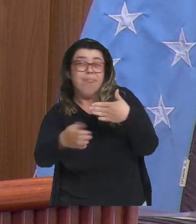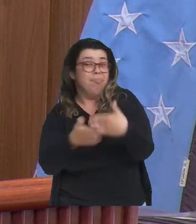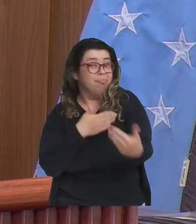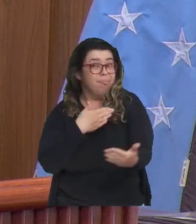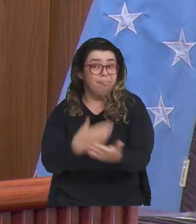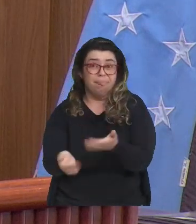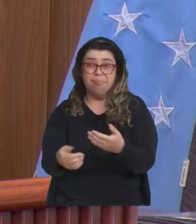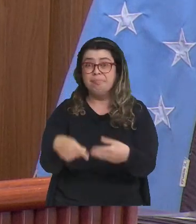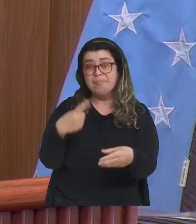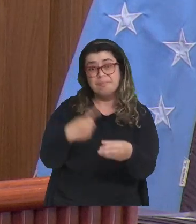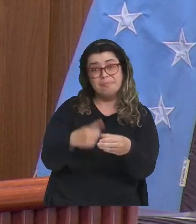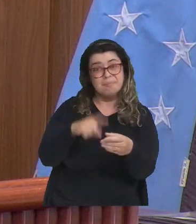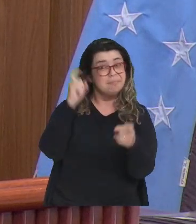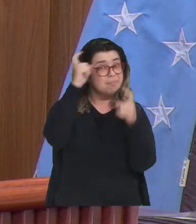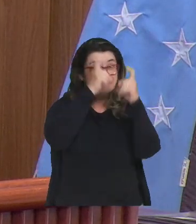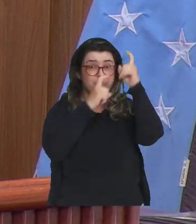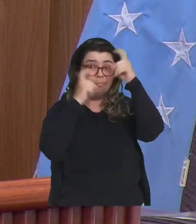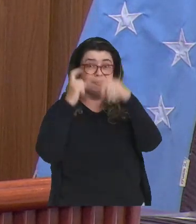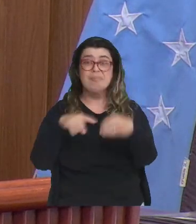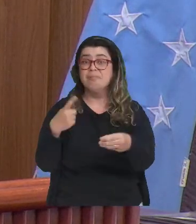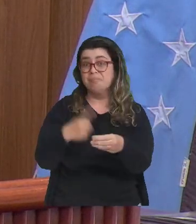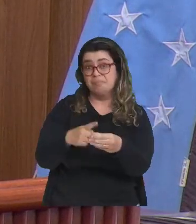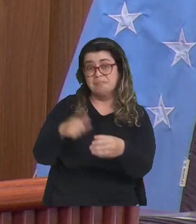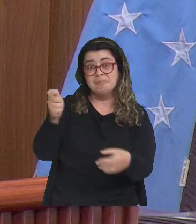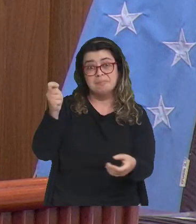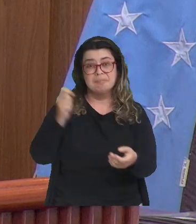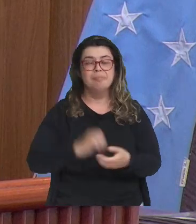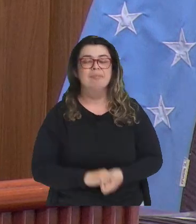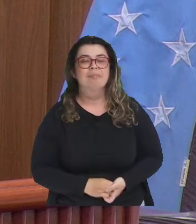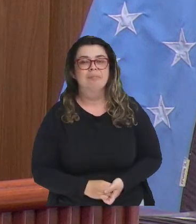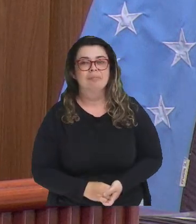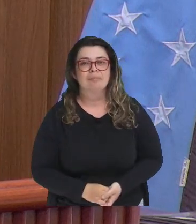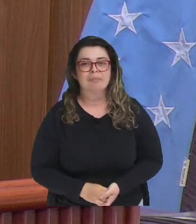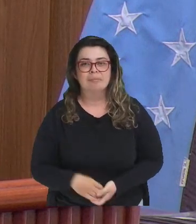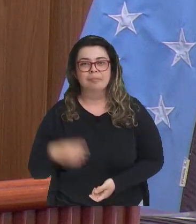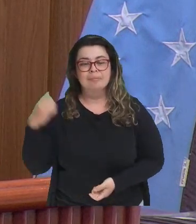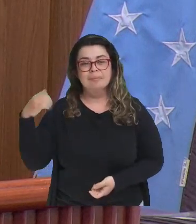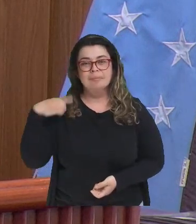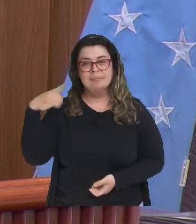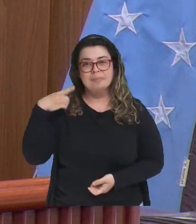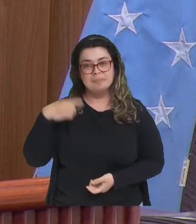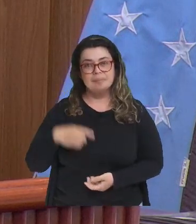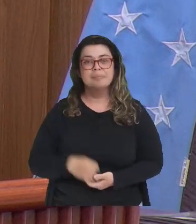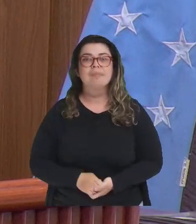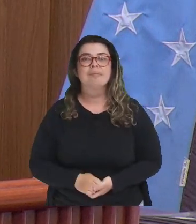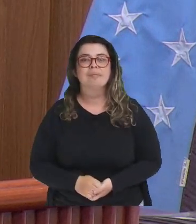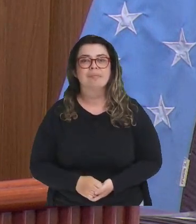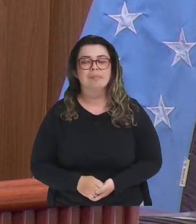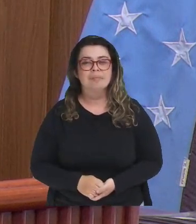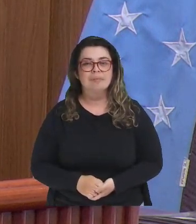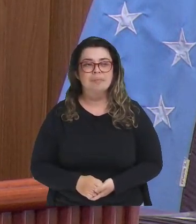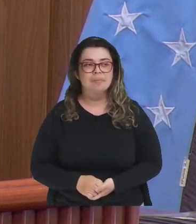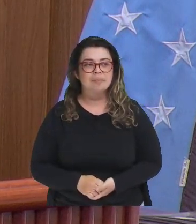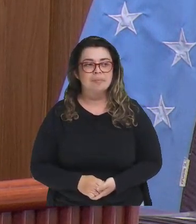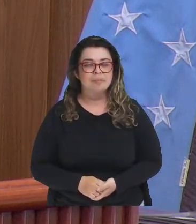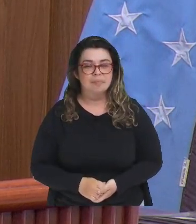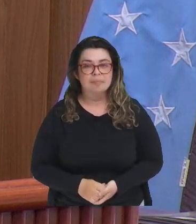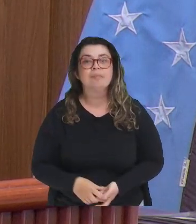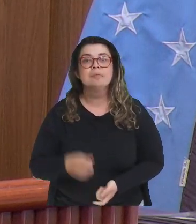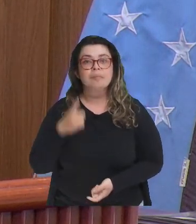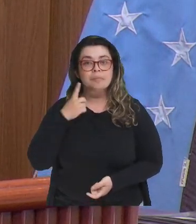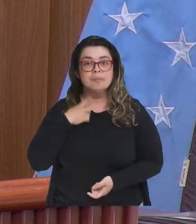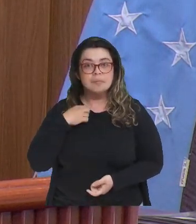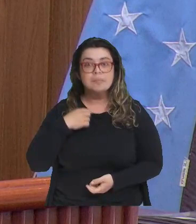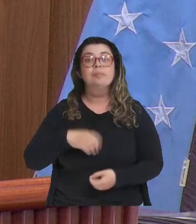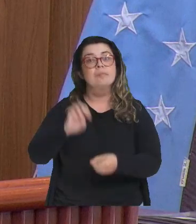com a cidade. Claro, a atuação parlamentar do deputado, ela também deve se pautar com o interesse nacional, o interesse